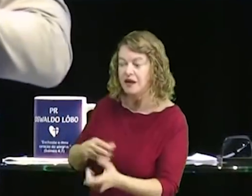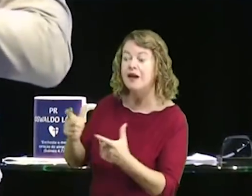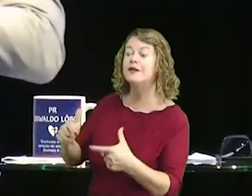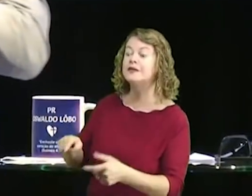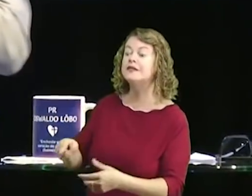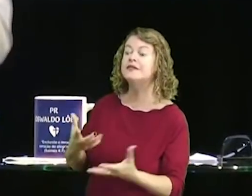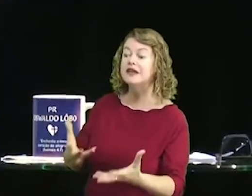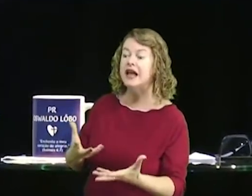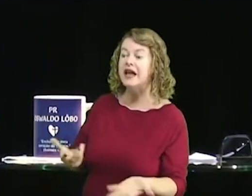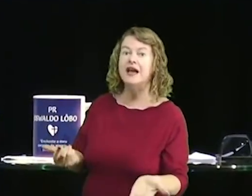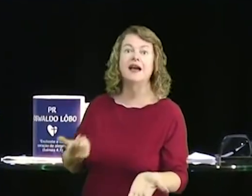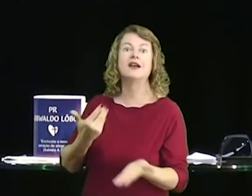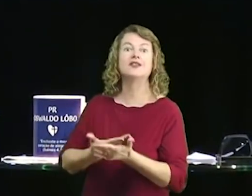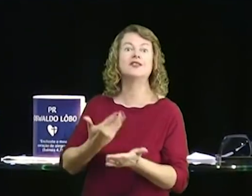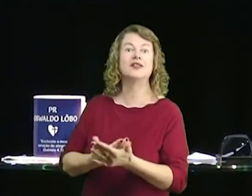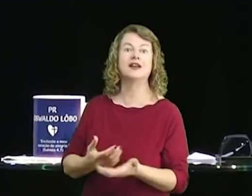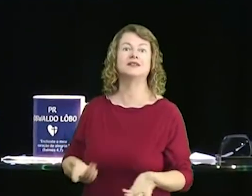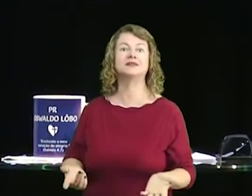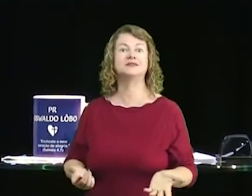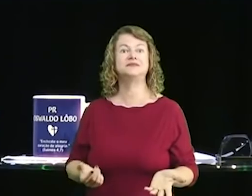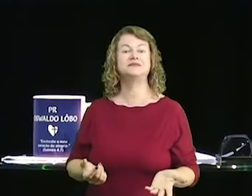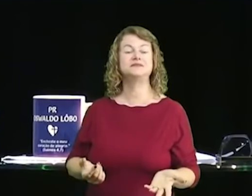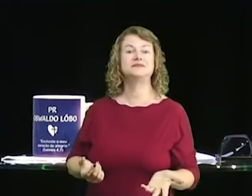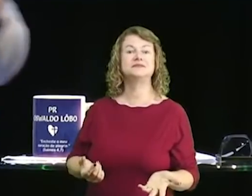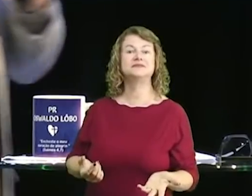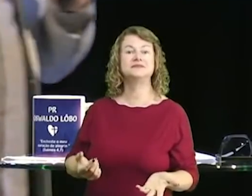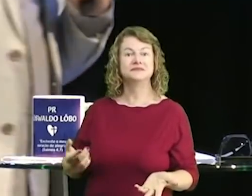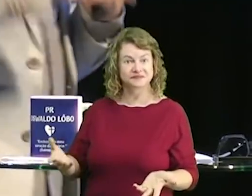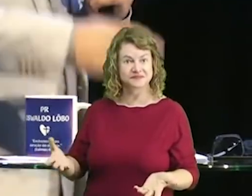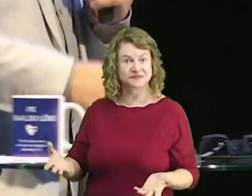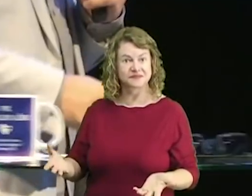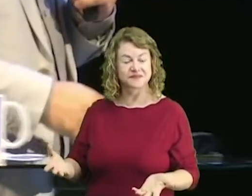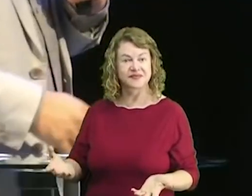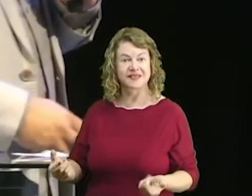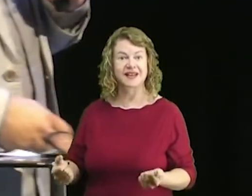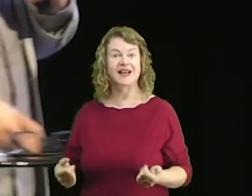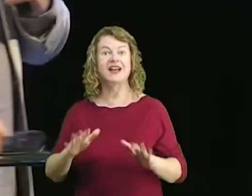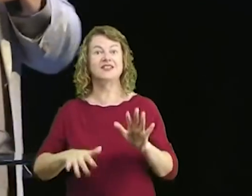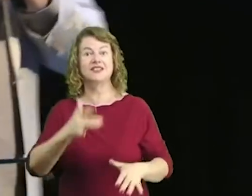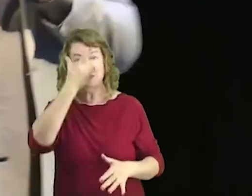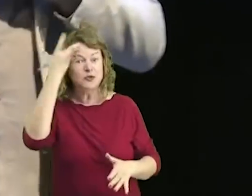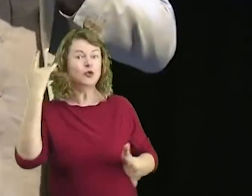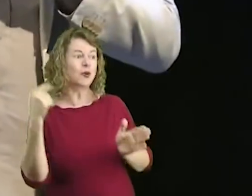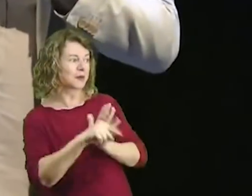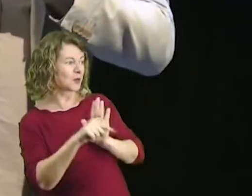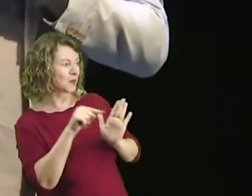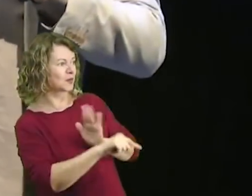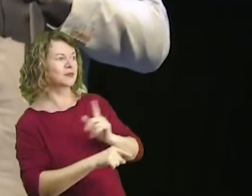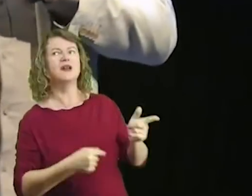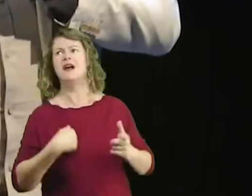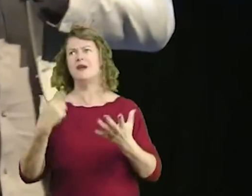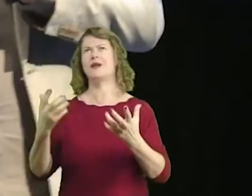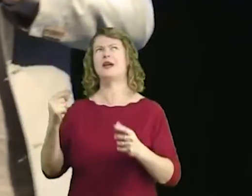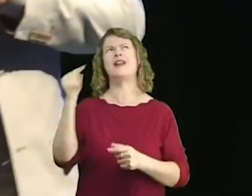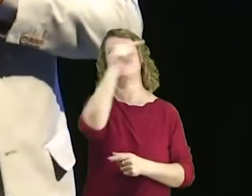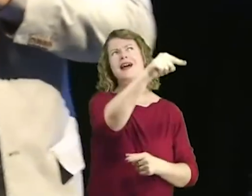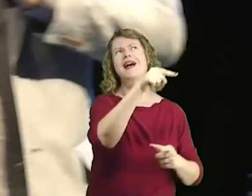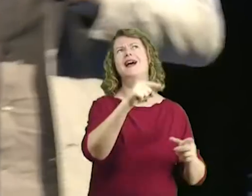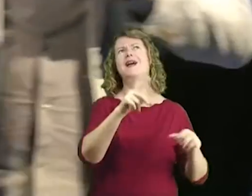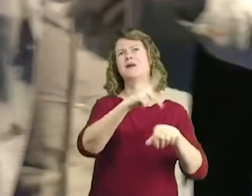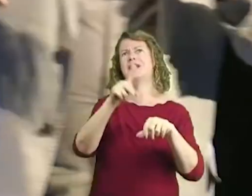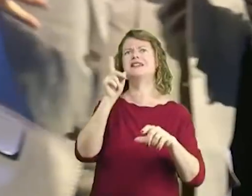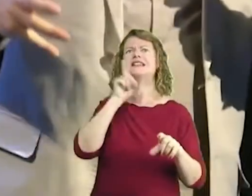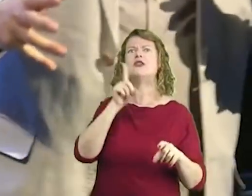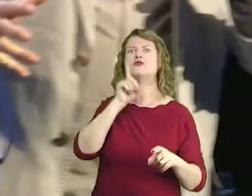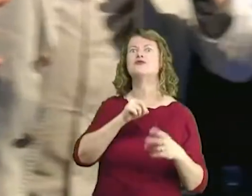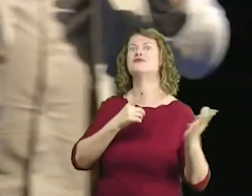quero que meu filho estude em Harvard, eu quero que ele faça MIT, eu quero que ele vá para Sorbonne, eu quero que ele vá